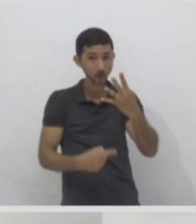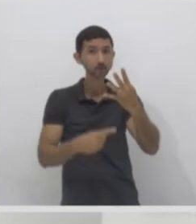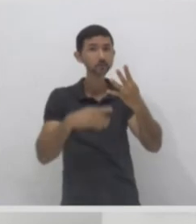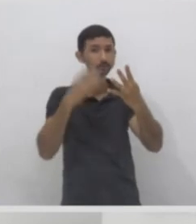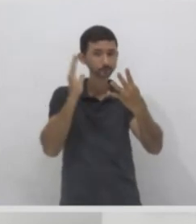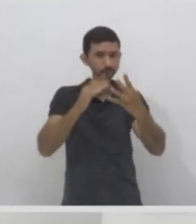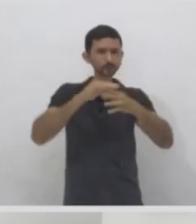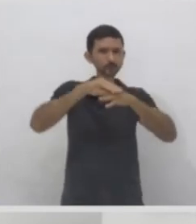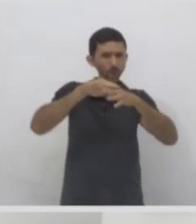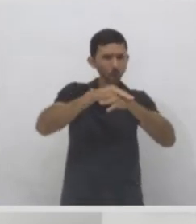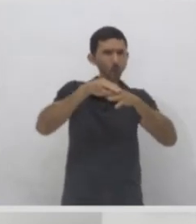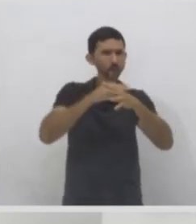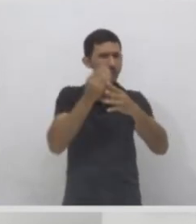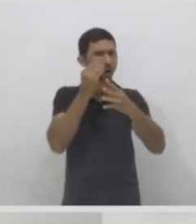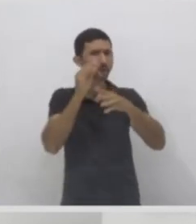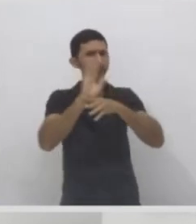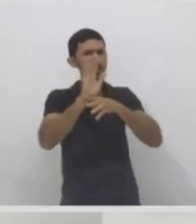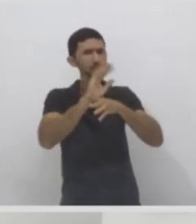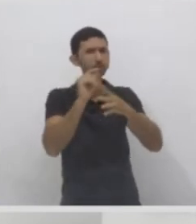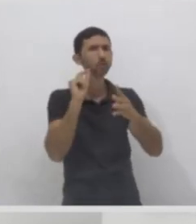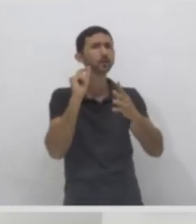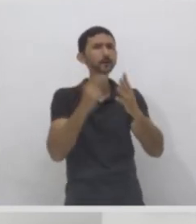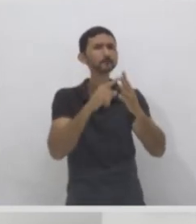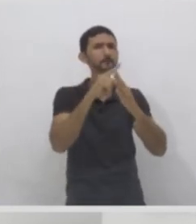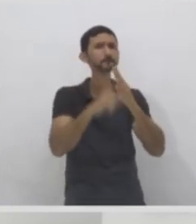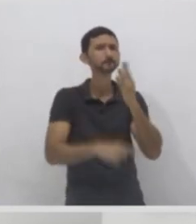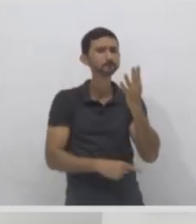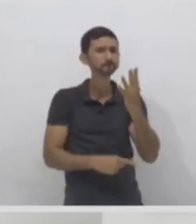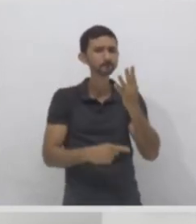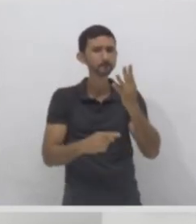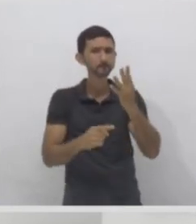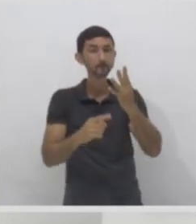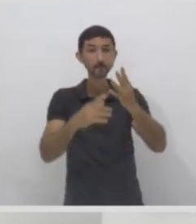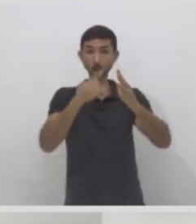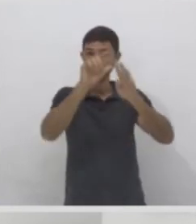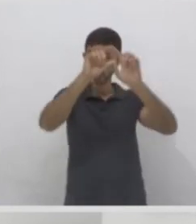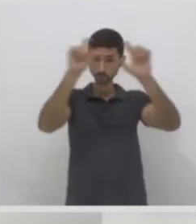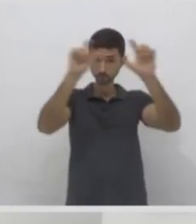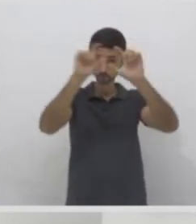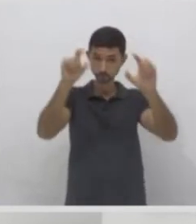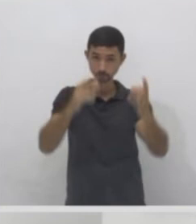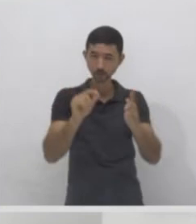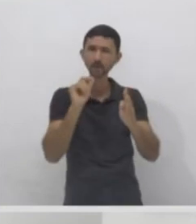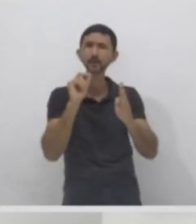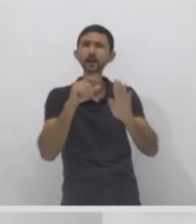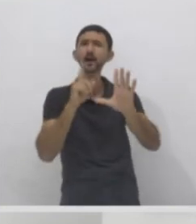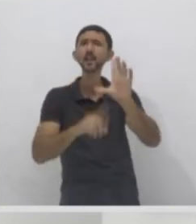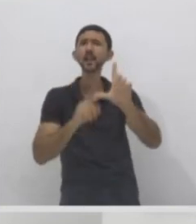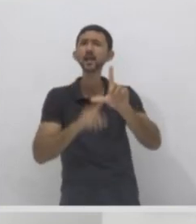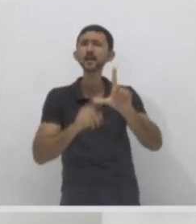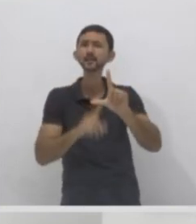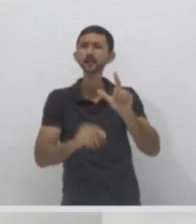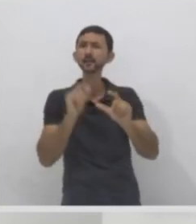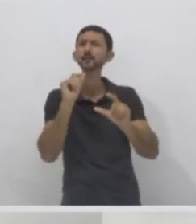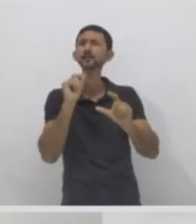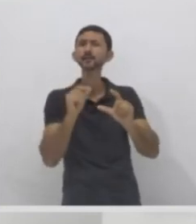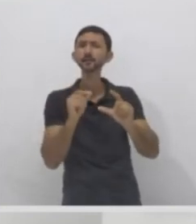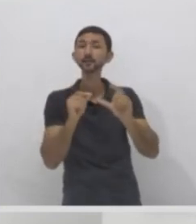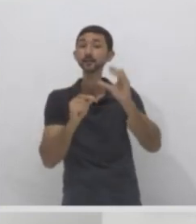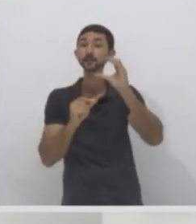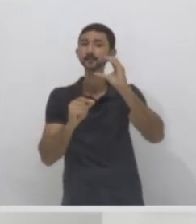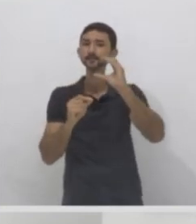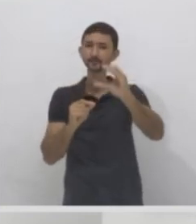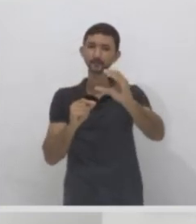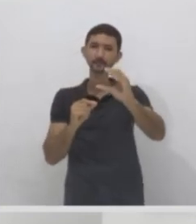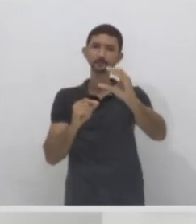comentamos e observamos no vídeo. Mas, de acordo com o comando, é a letra C. Né? De acordo